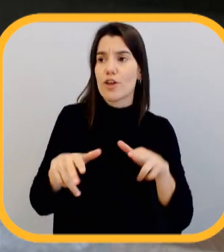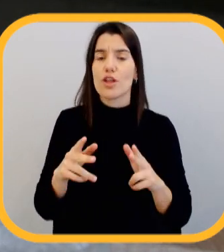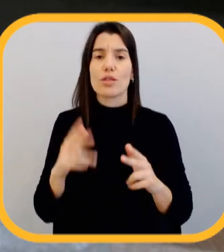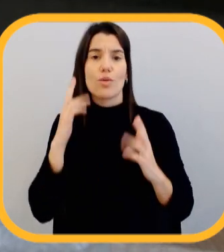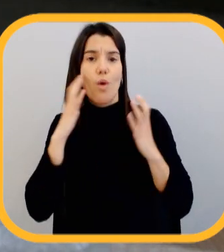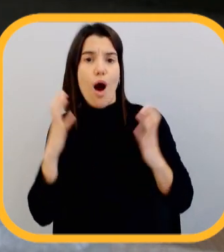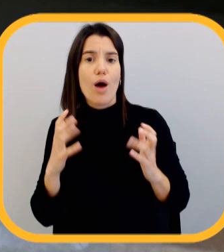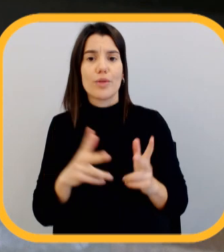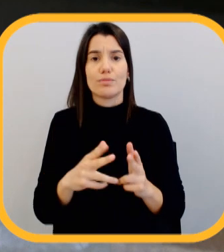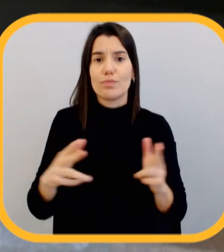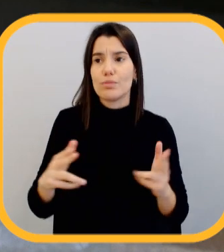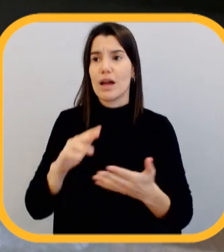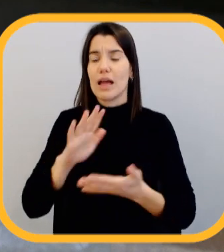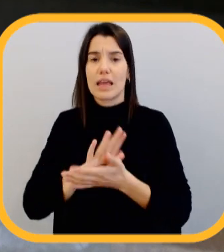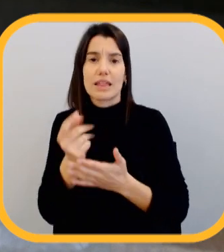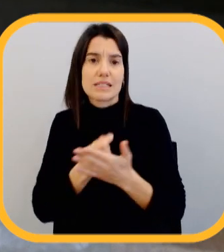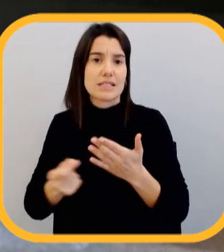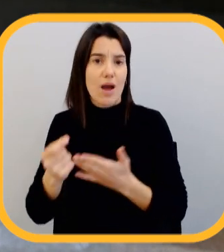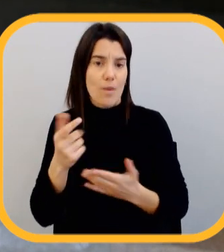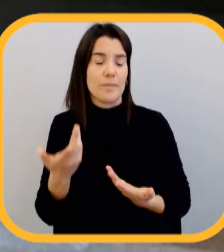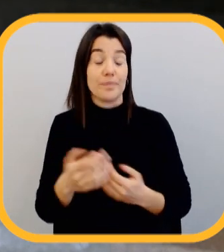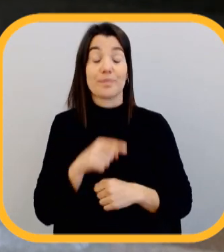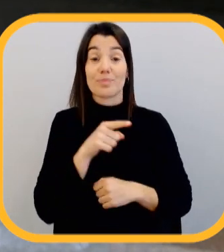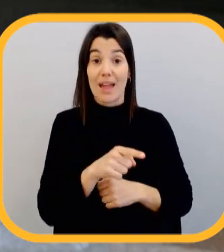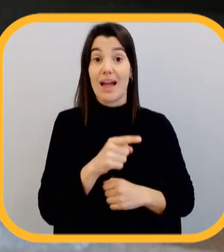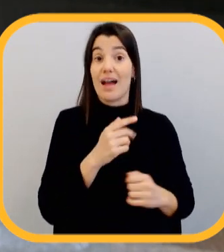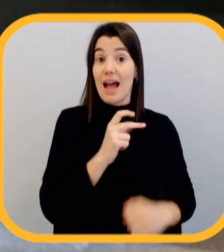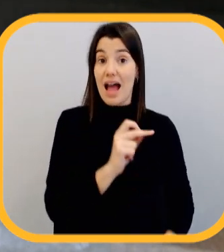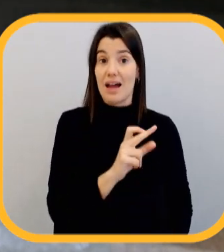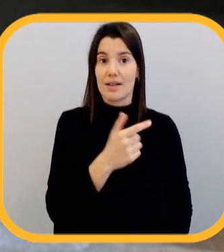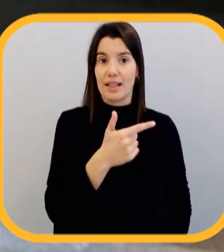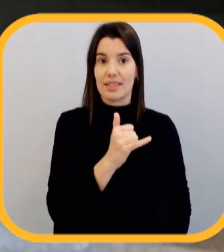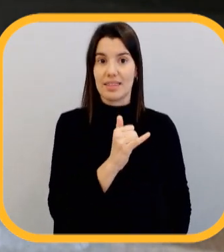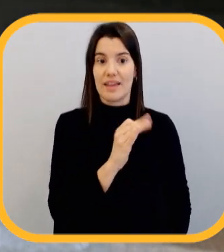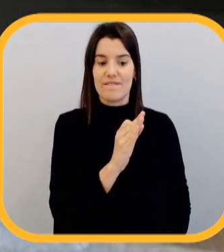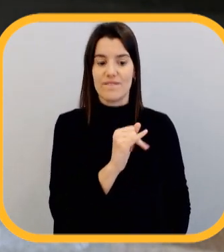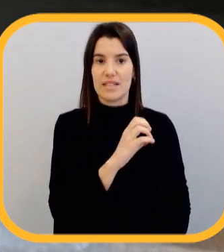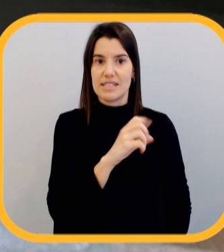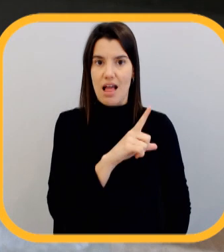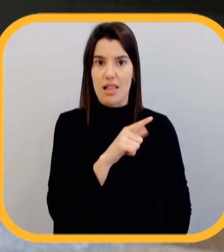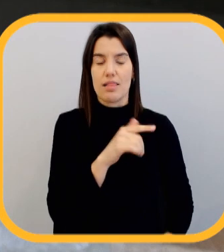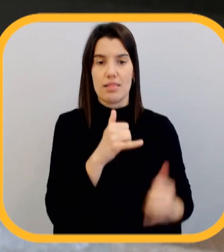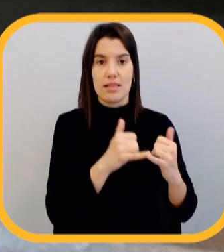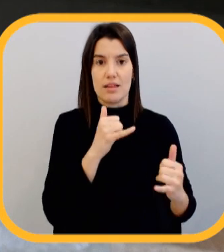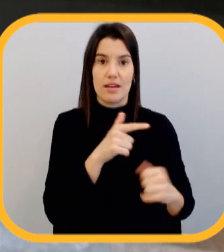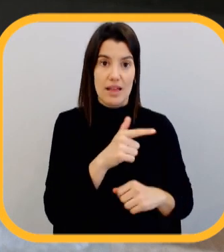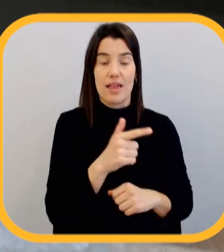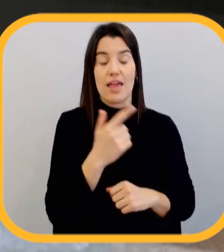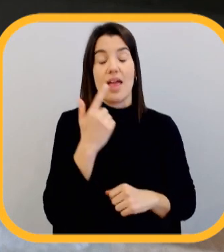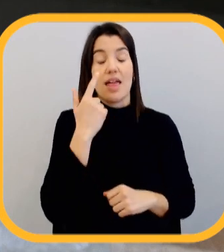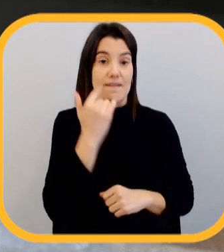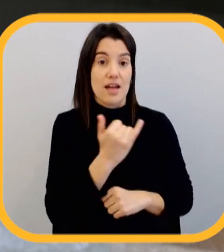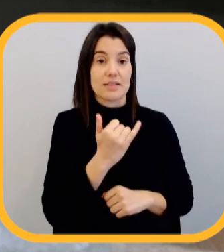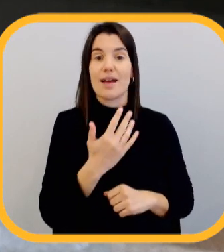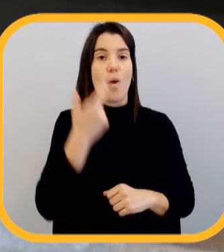áudio e vídeo, a animação ou a pintura digital. Já a arte artificial é em grande parte gerada por sistemas que permitem que não se recorra